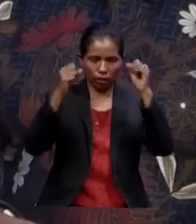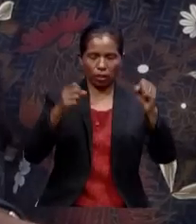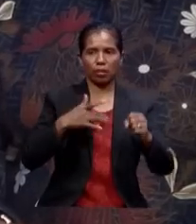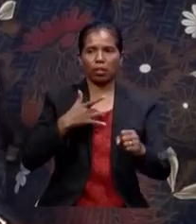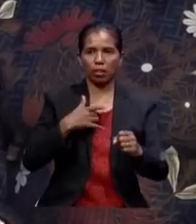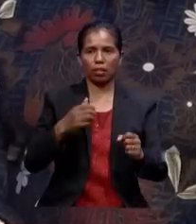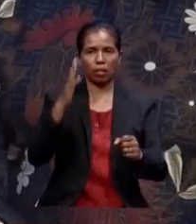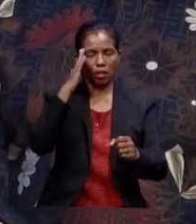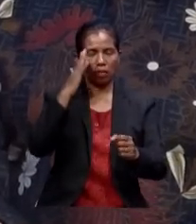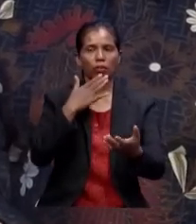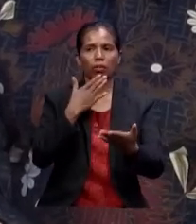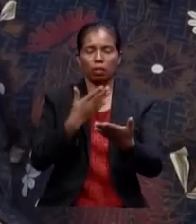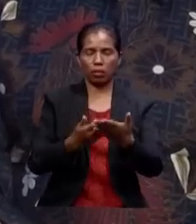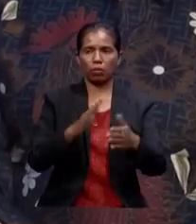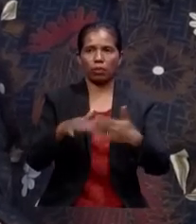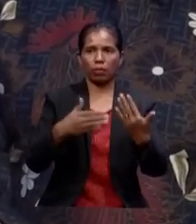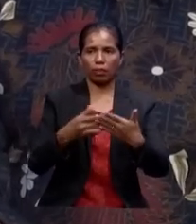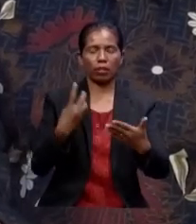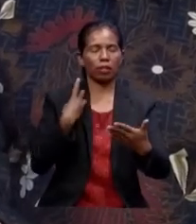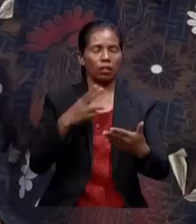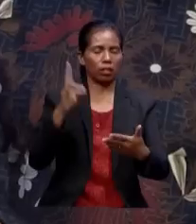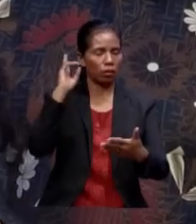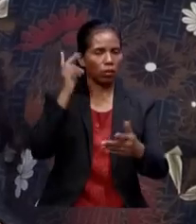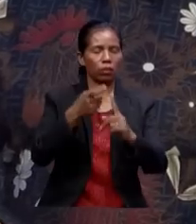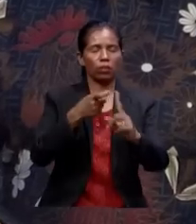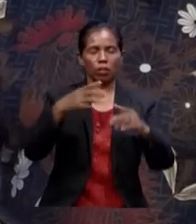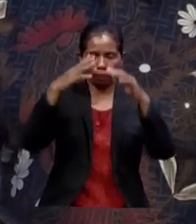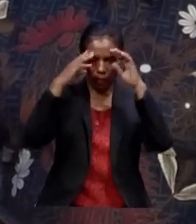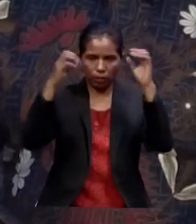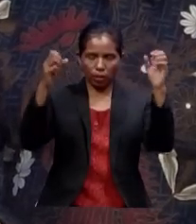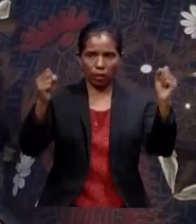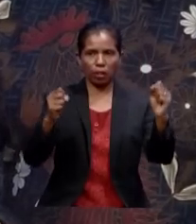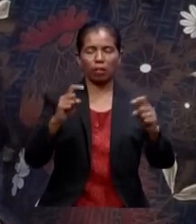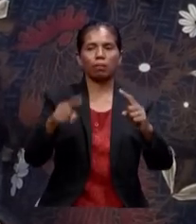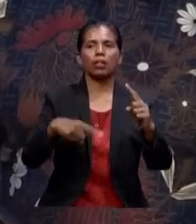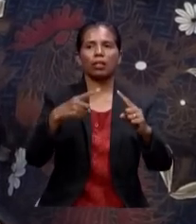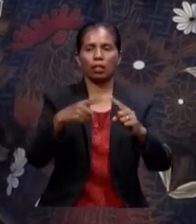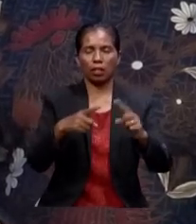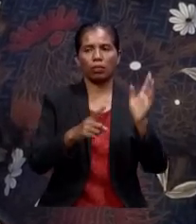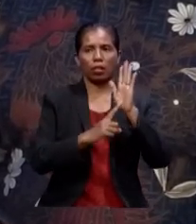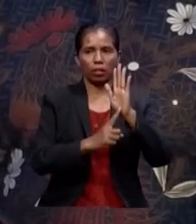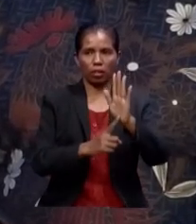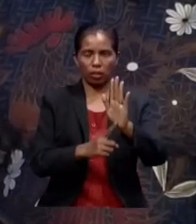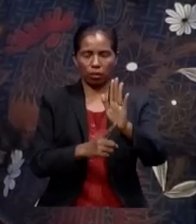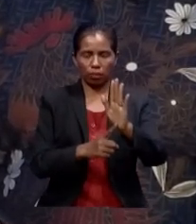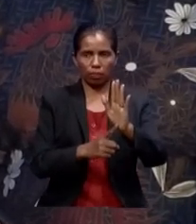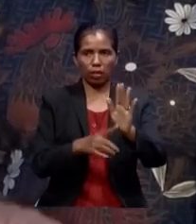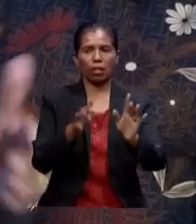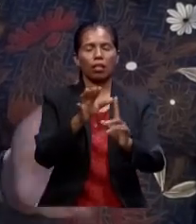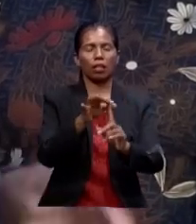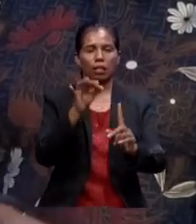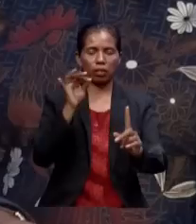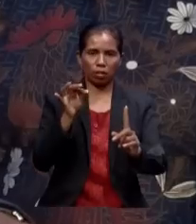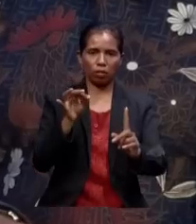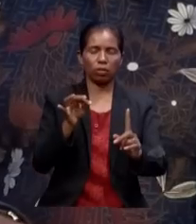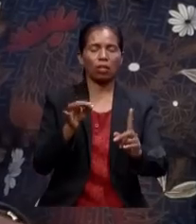in sedia kliutan ba pot hoto ita ona hoje nai presidente. Ini apa hida makan niato fosai bai eleição